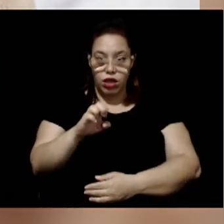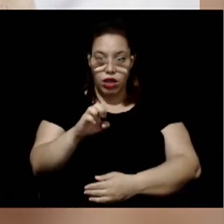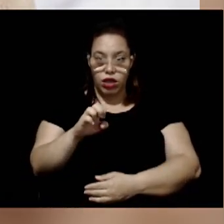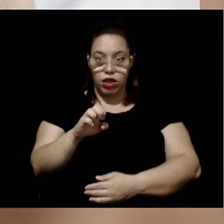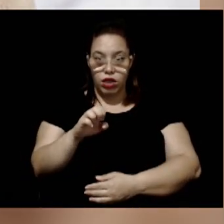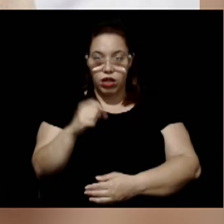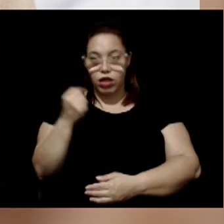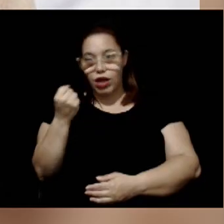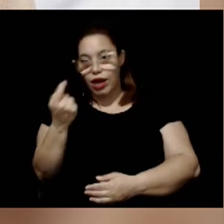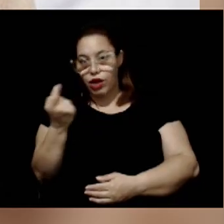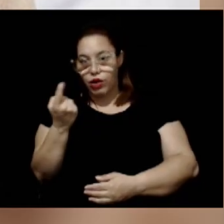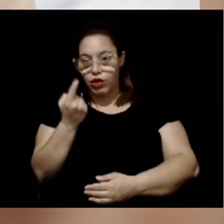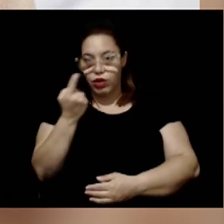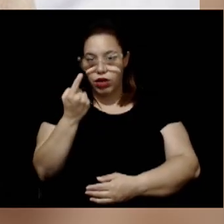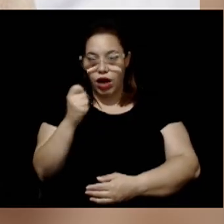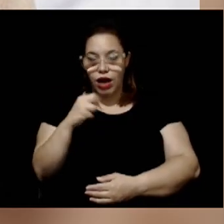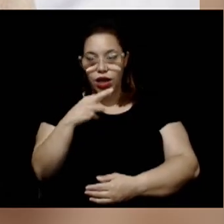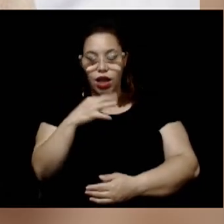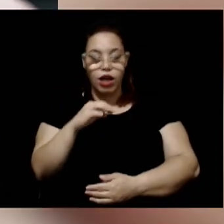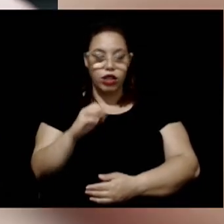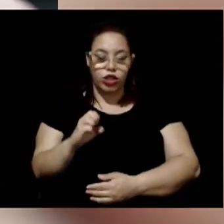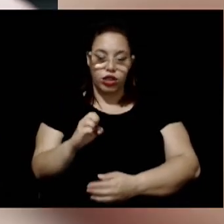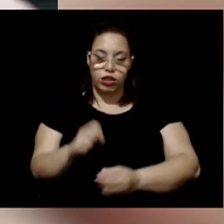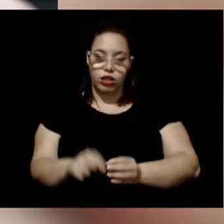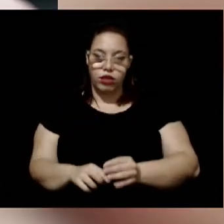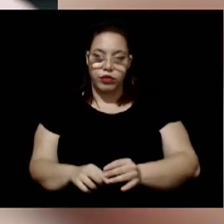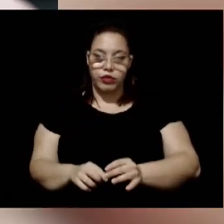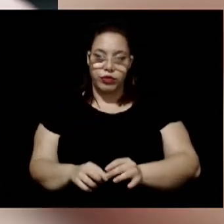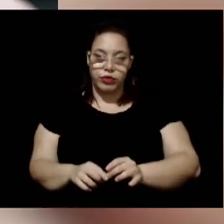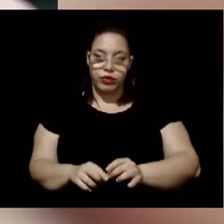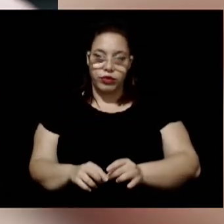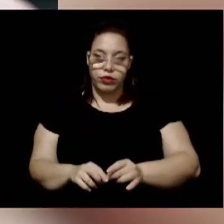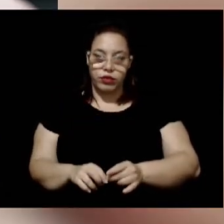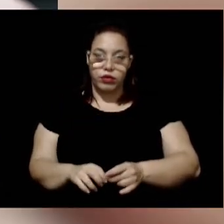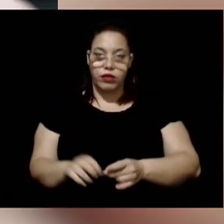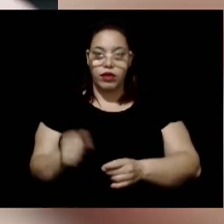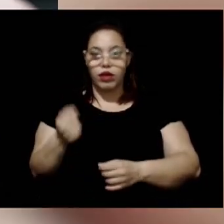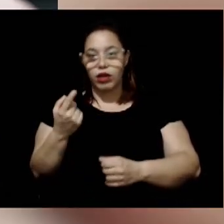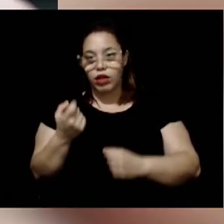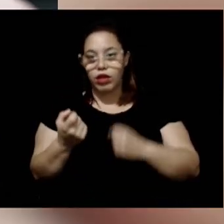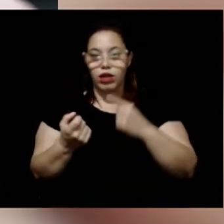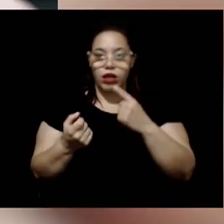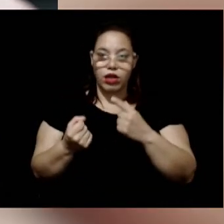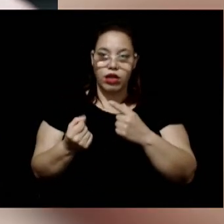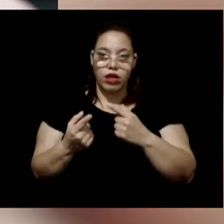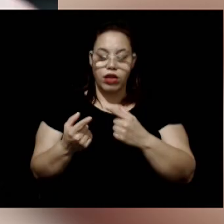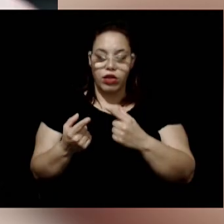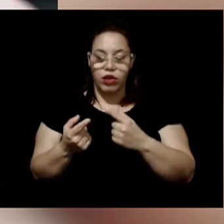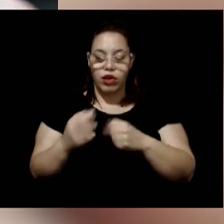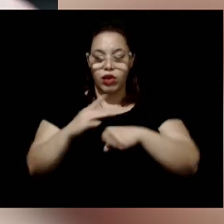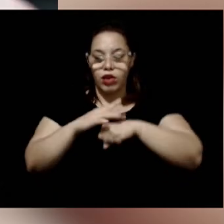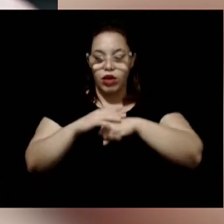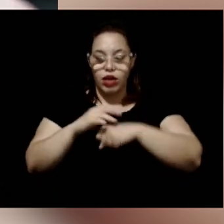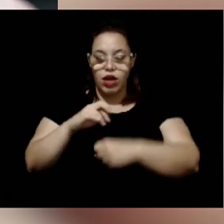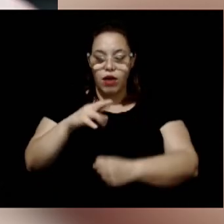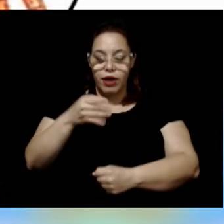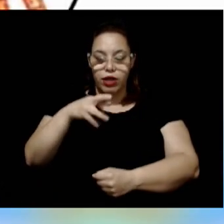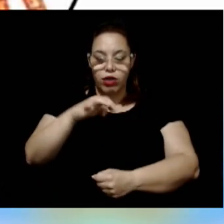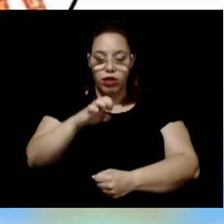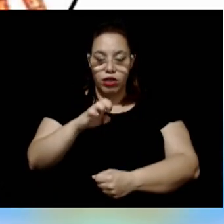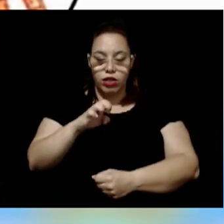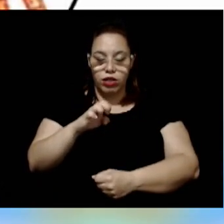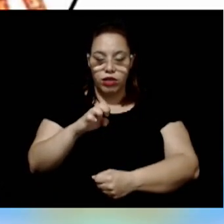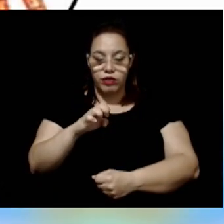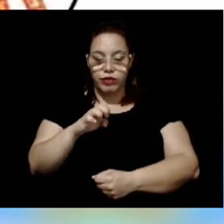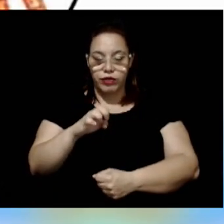várias artrites, né? É a artrite reumatoide. Alguns dos colegas vão chamar de doença reumatoide, mas ela recebeu o nome